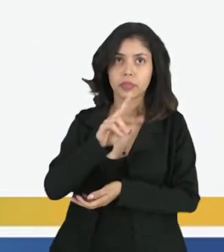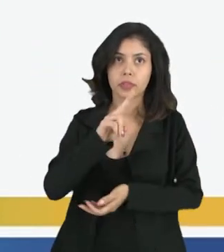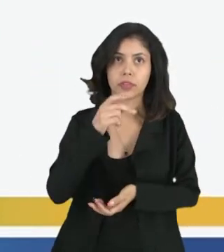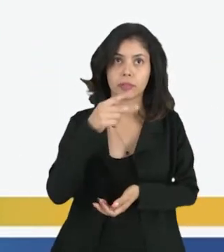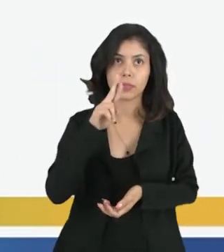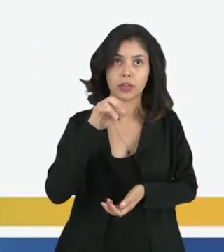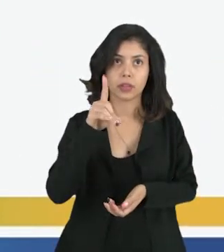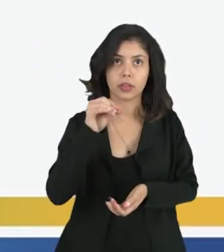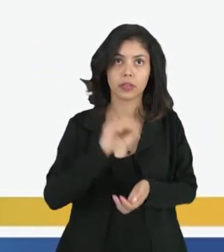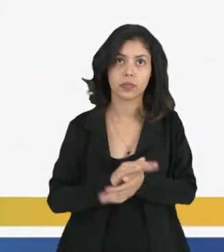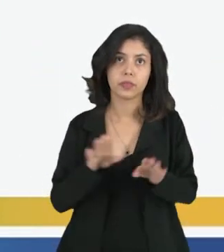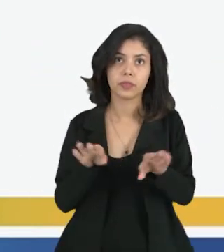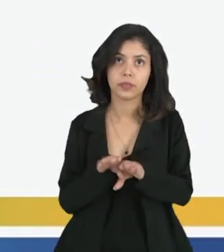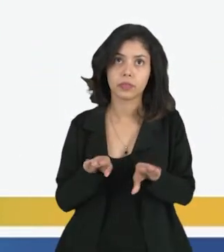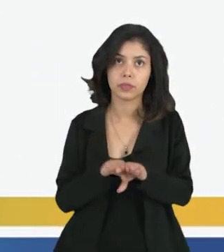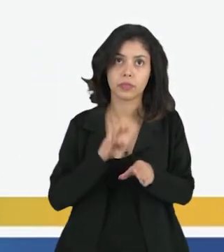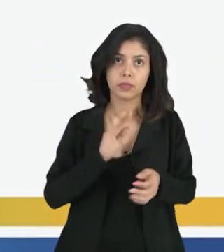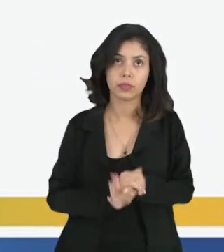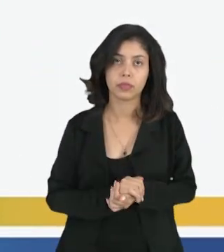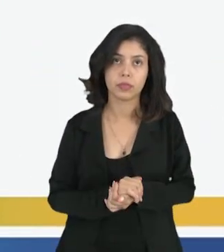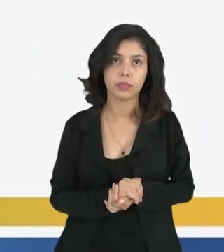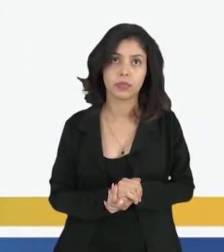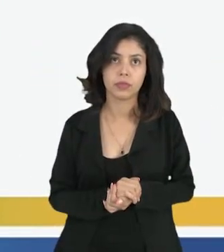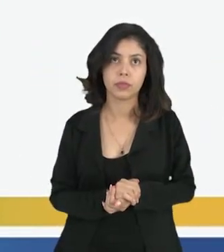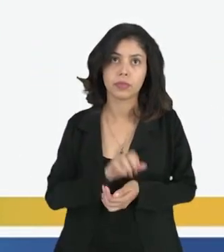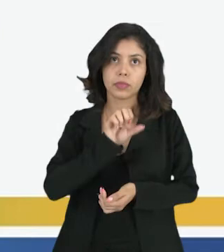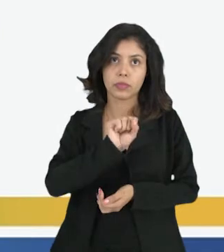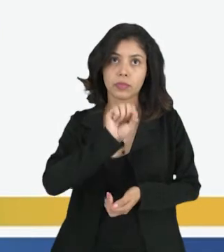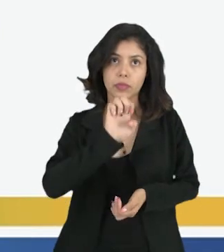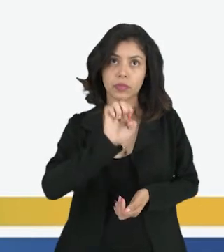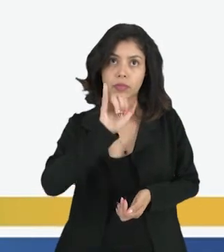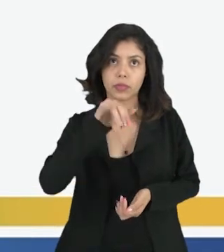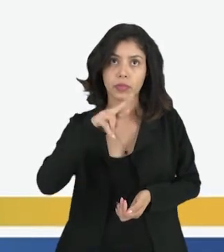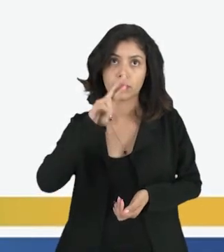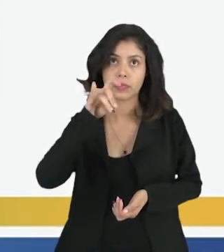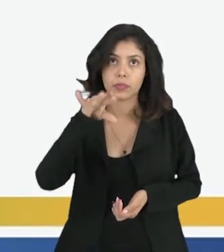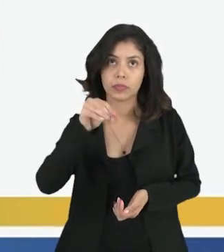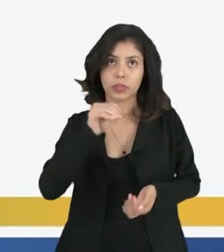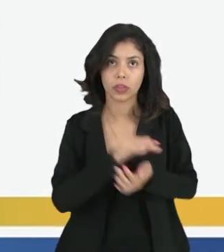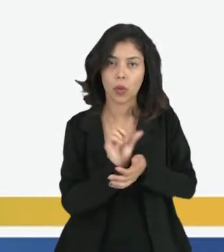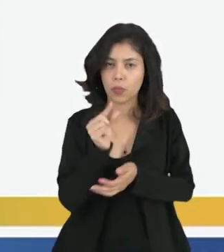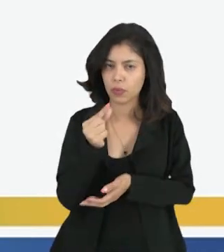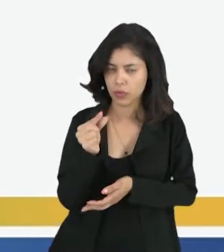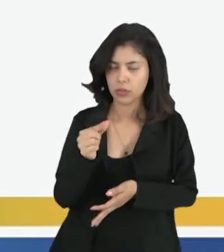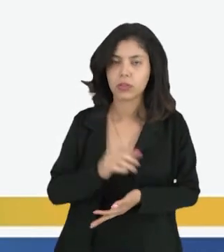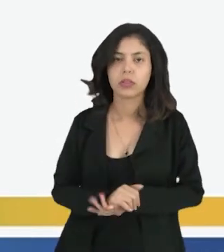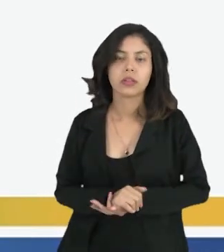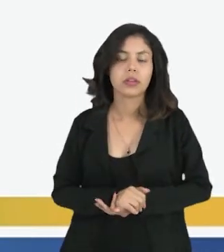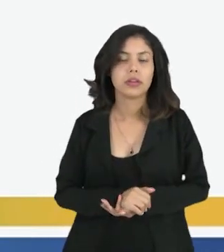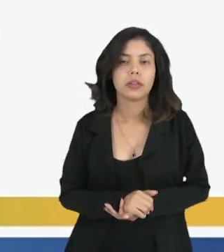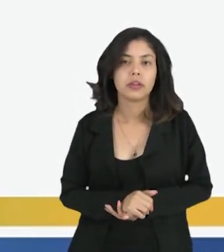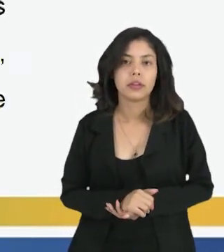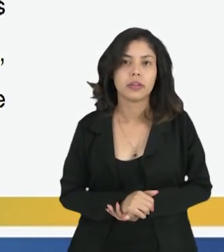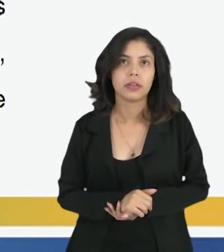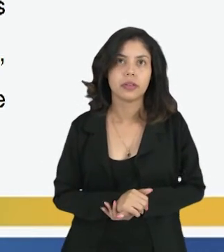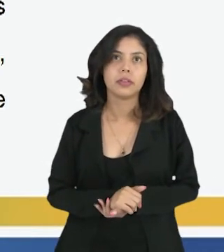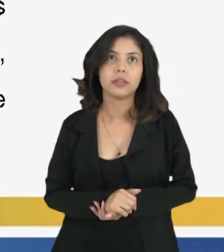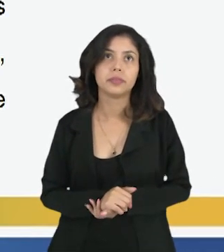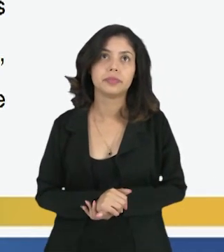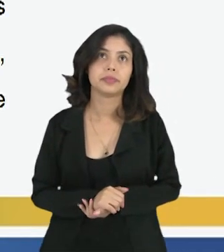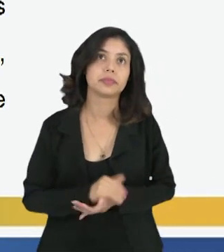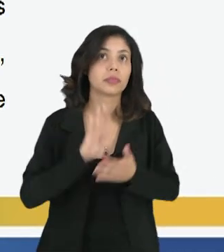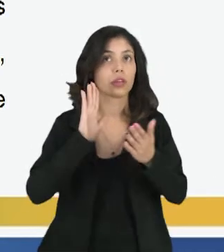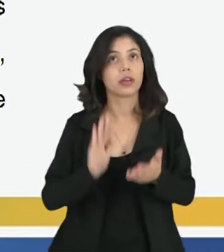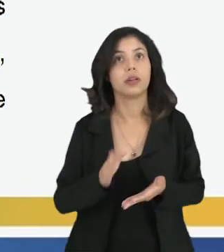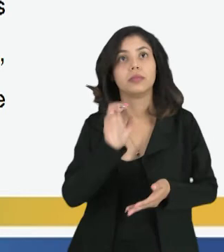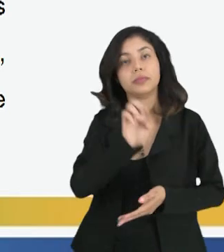temperado e também do clima semiárido. Vai pegar uma fraçãozinha de clima semiárido aí.